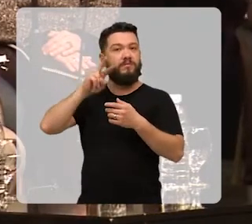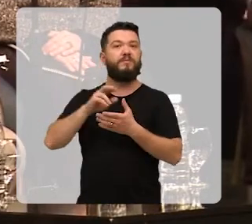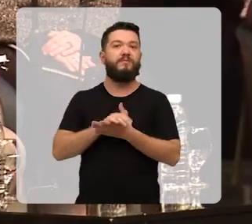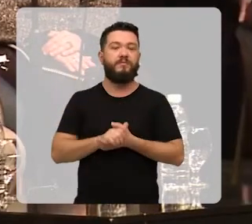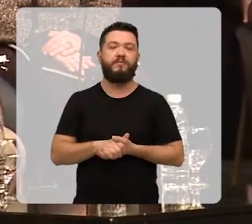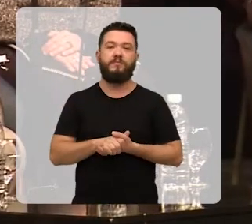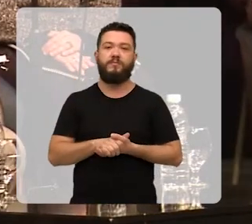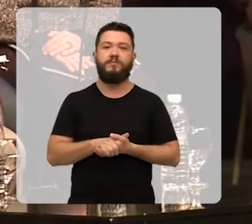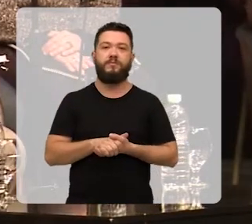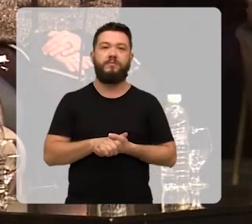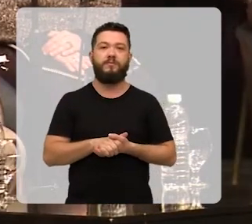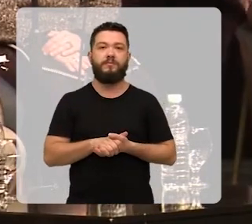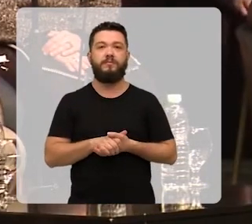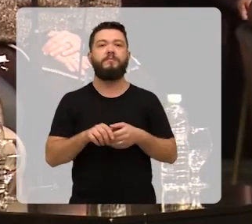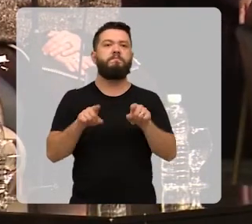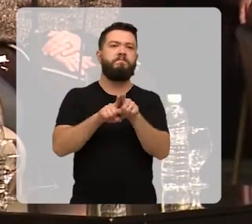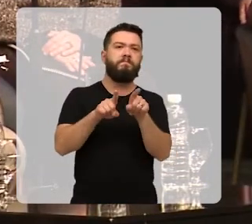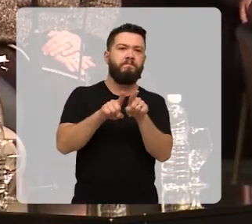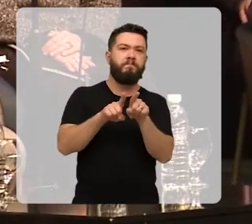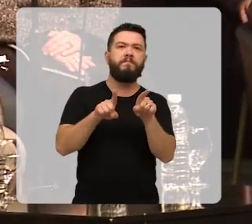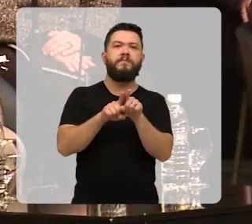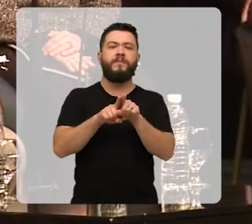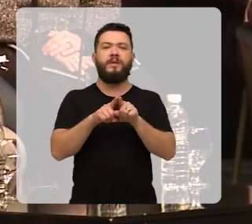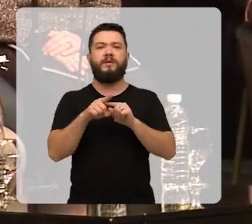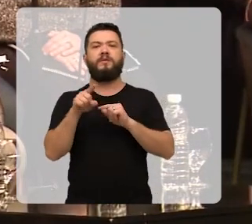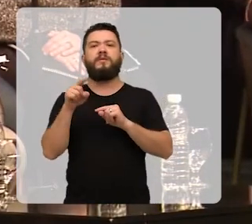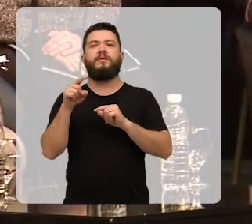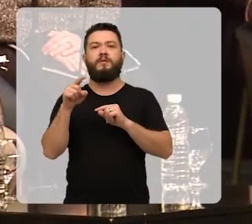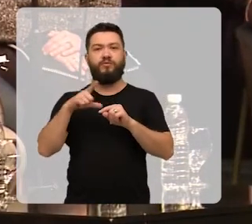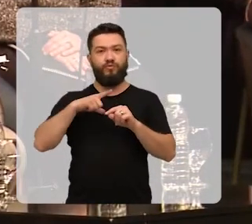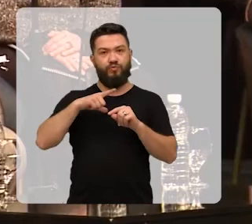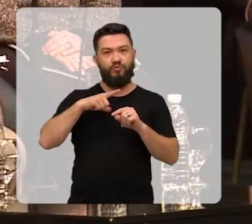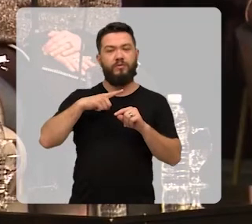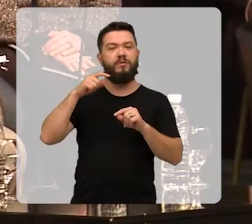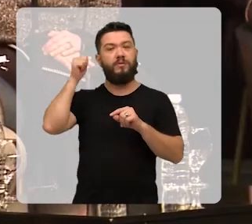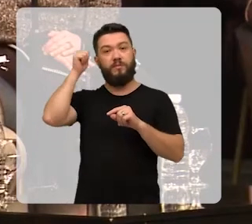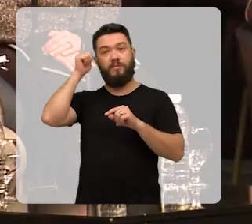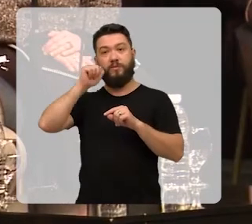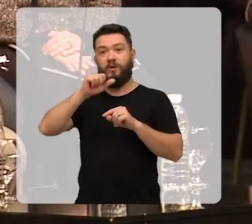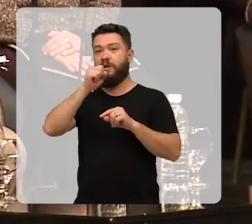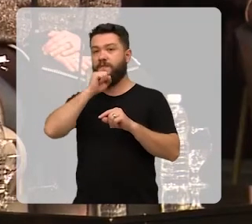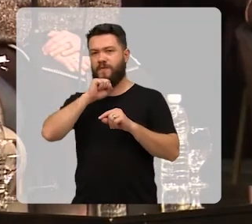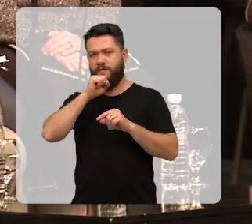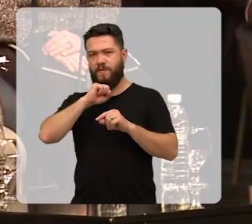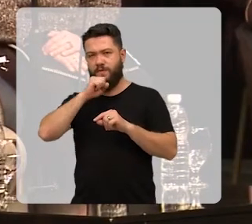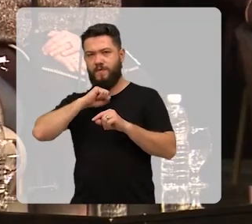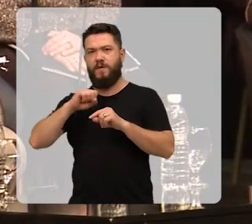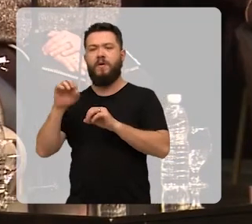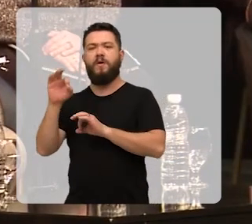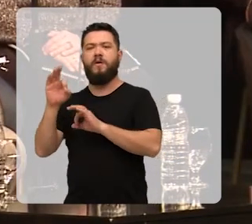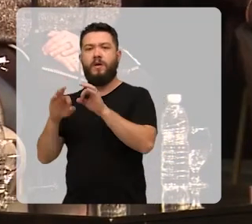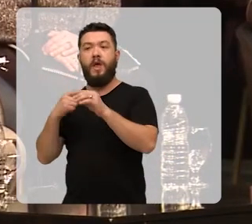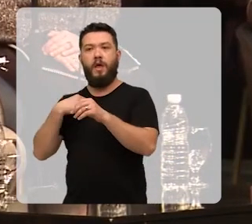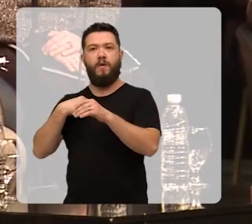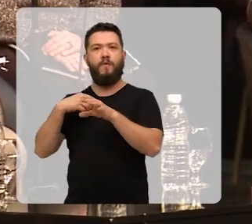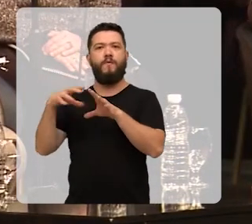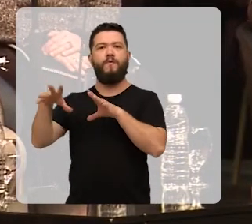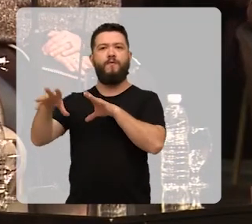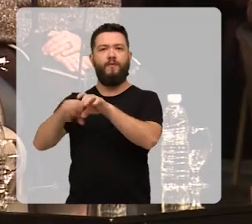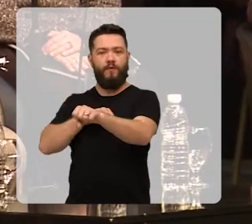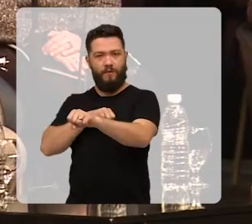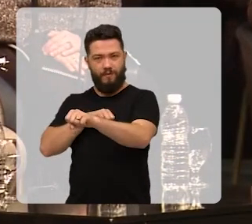retornei aos estudos quando eu era avó fez um ano de madureza estudei economia na PUC e me formei em